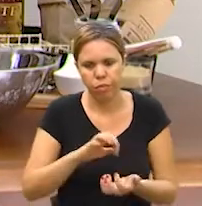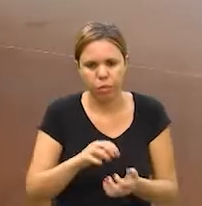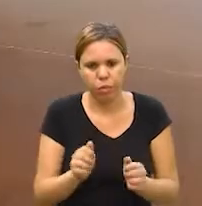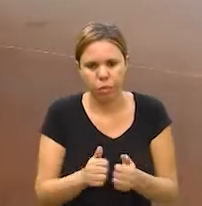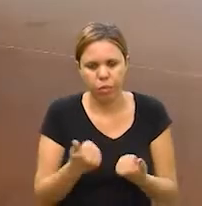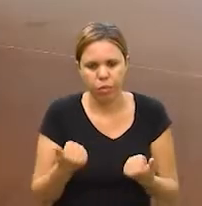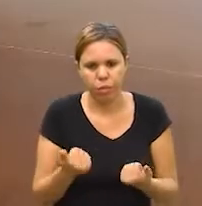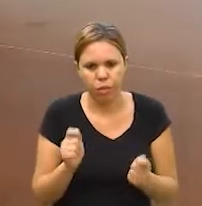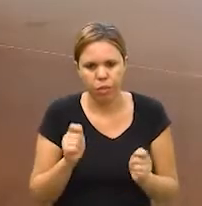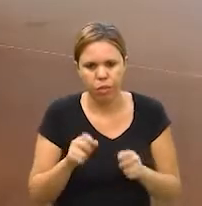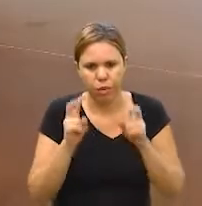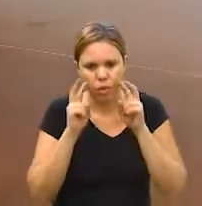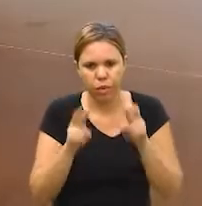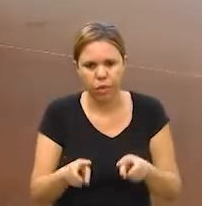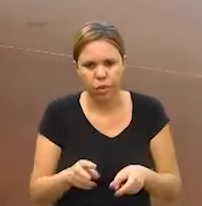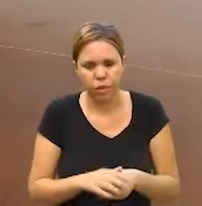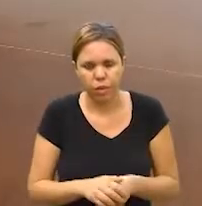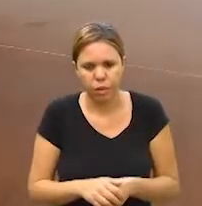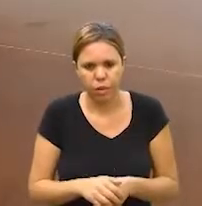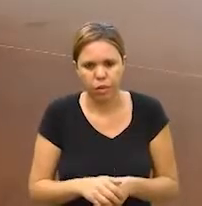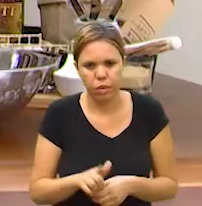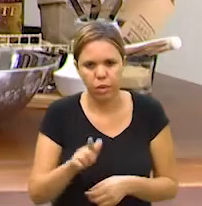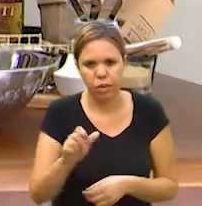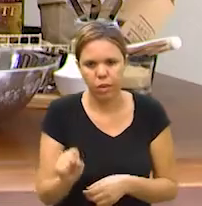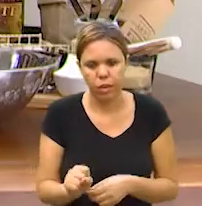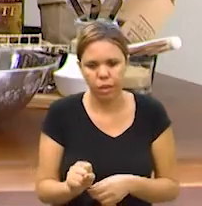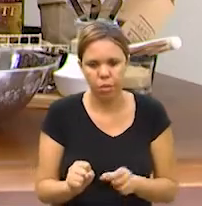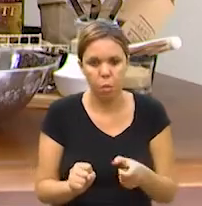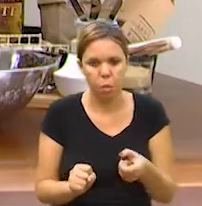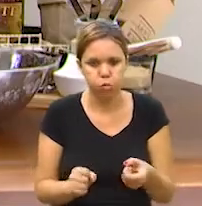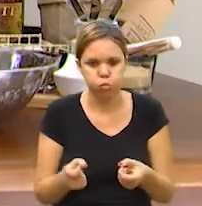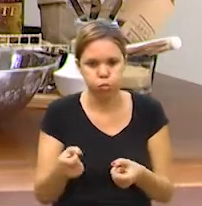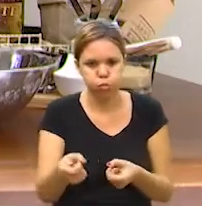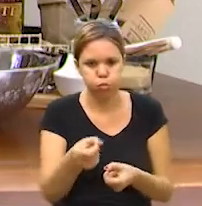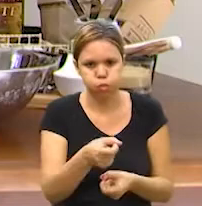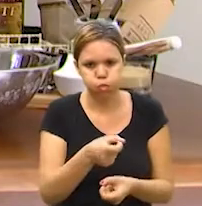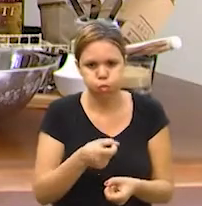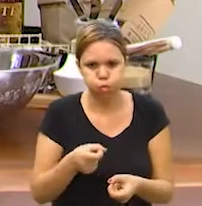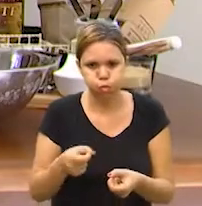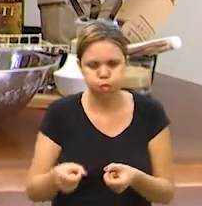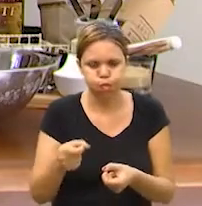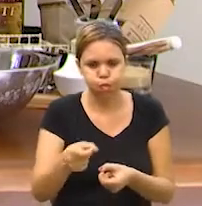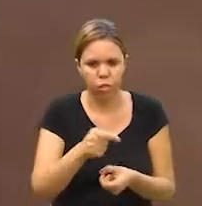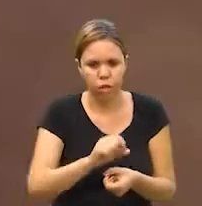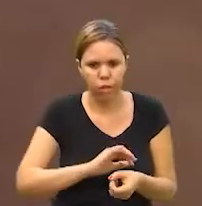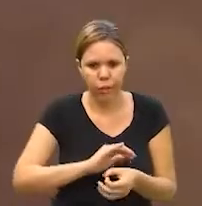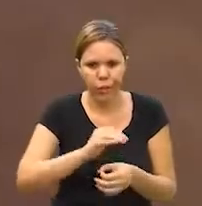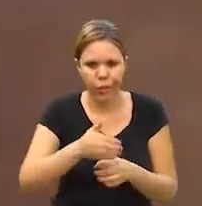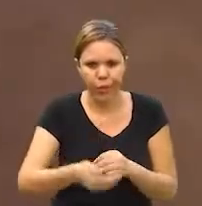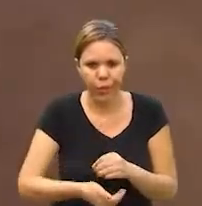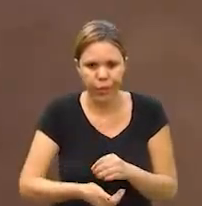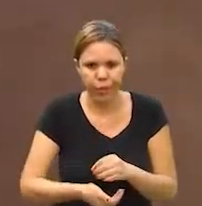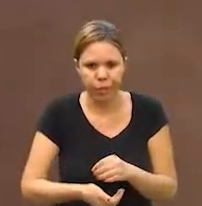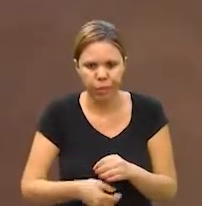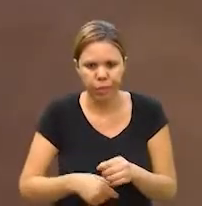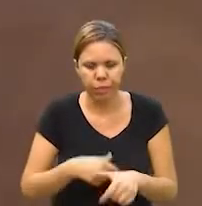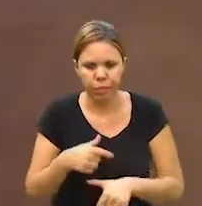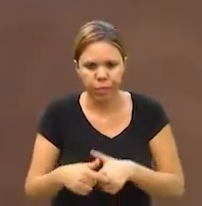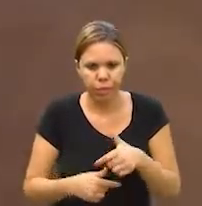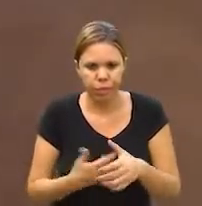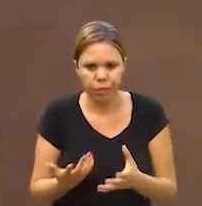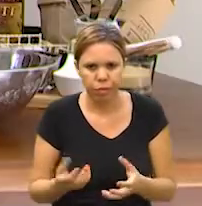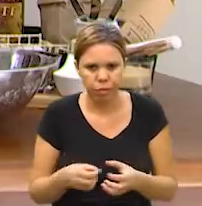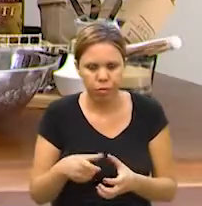pão. O que dá para ver é que ela tá com gases, né? Sim, porque já tá cheio de bolhas. Sim, isso tudo aqui é atividade. Então,